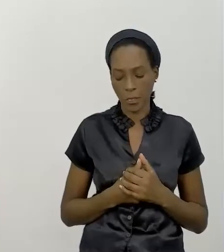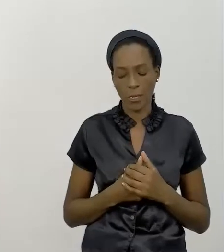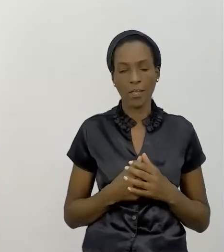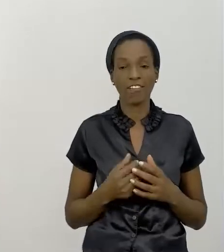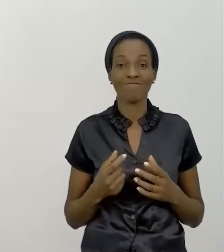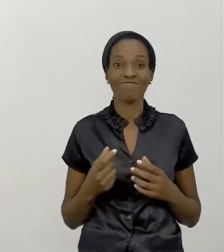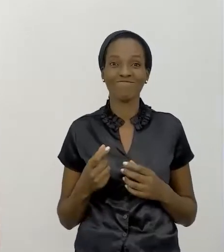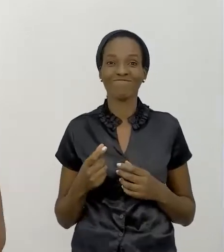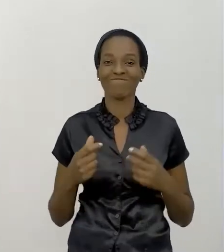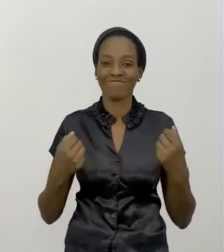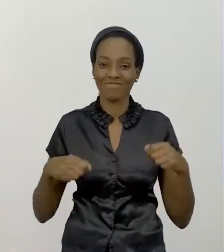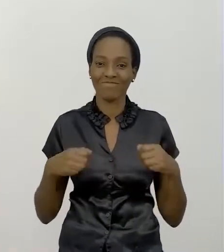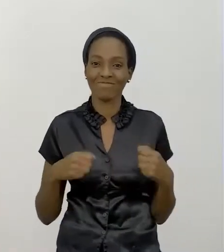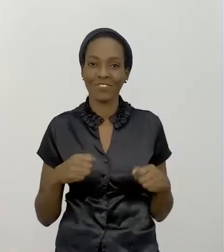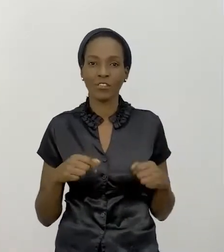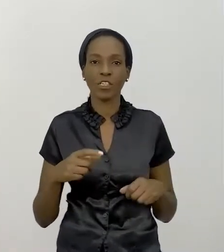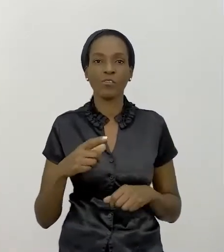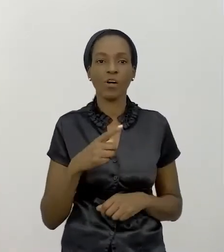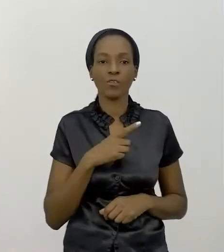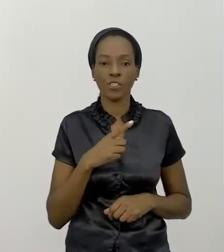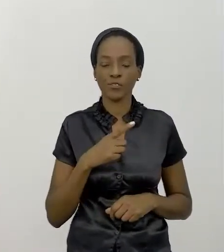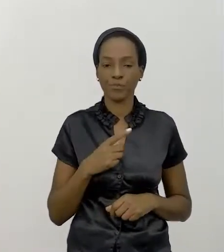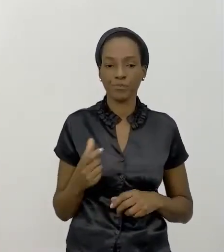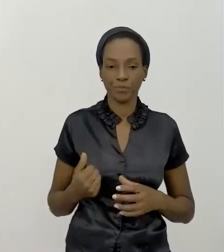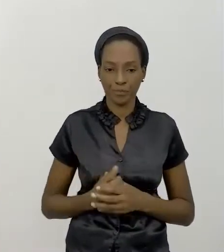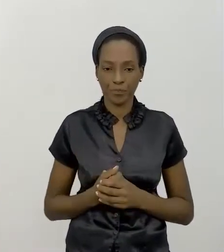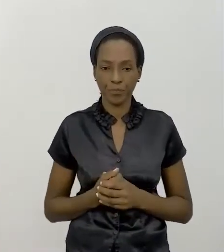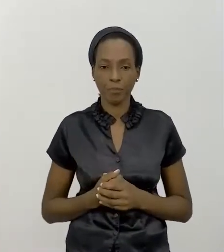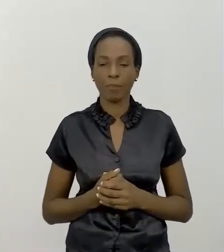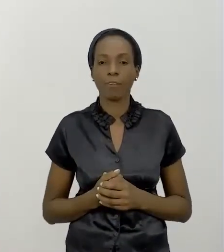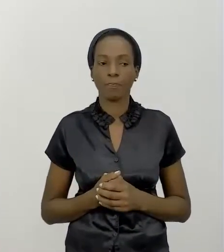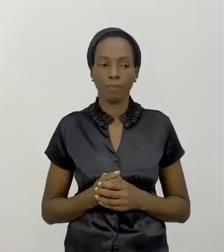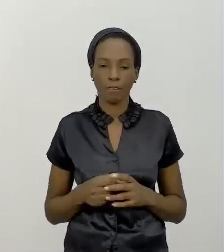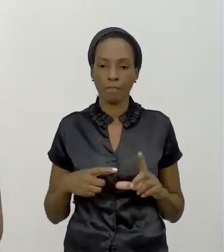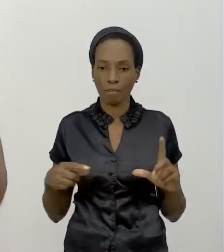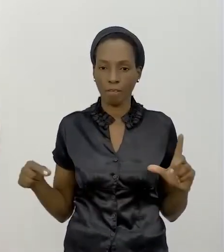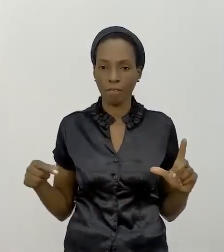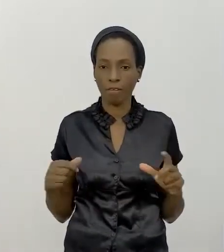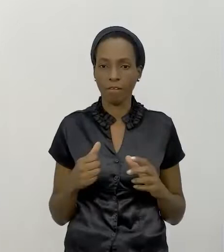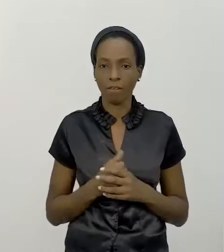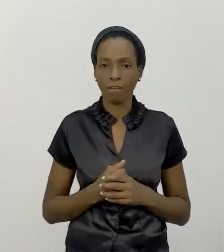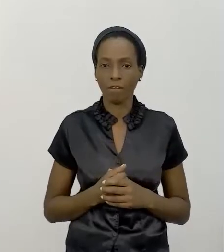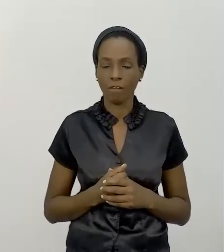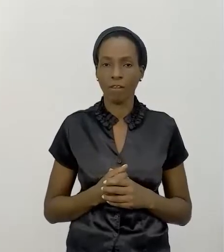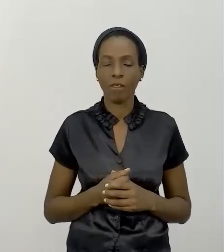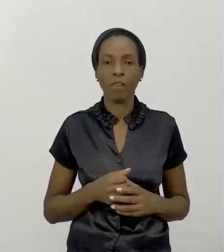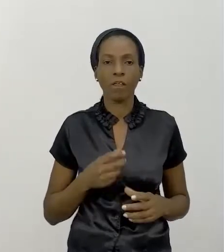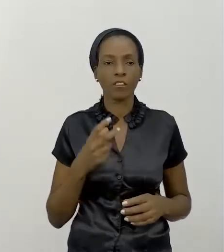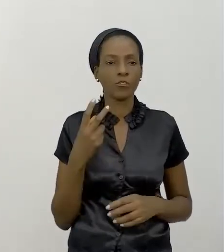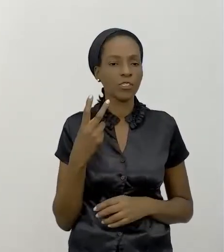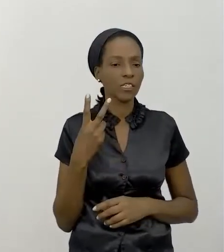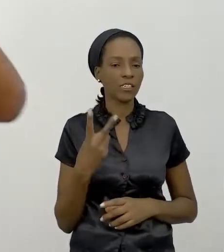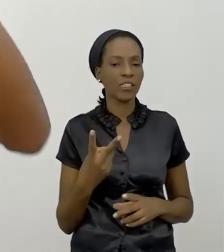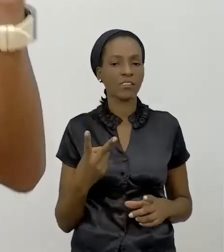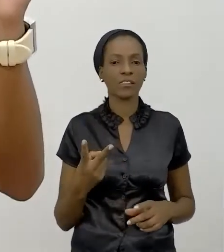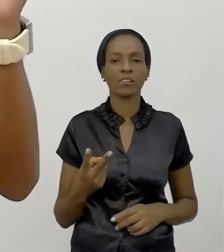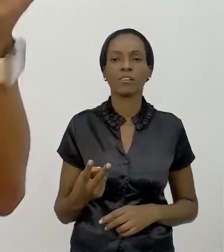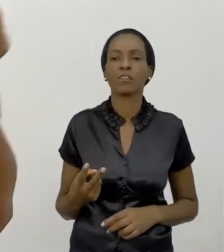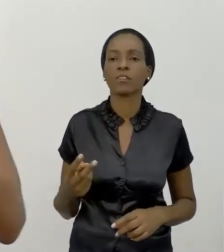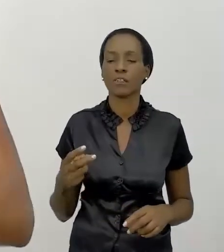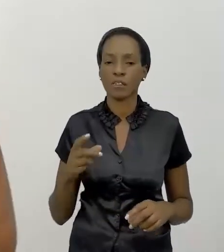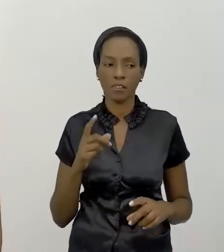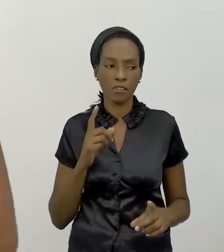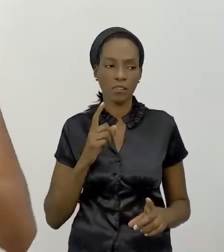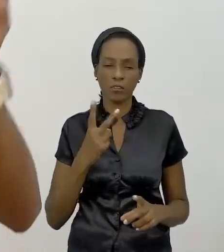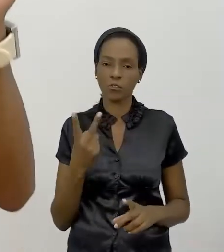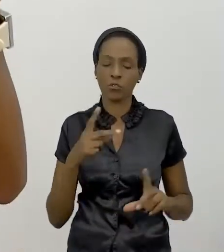você tem que ter intuitivamente. Não importa quais são essas grandezas, tá certo? Apareceram duas grandezas e a expressão